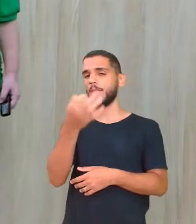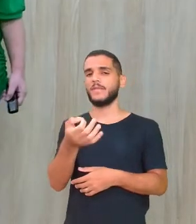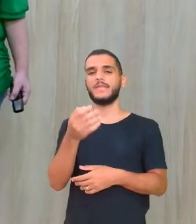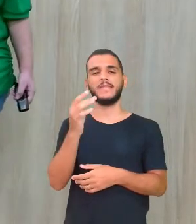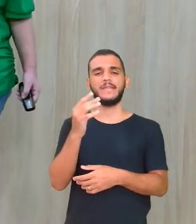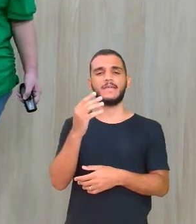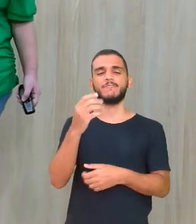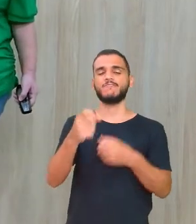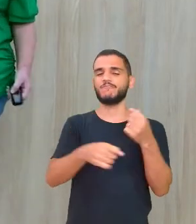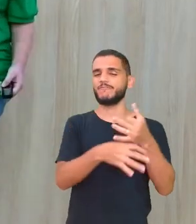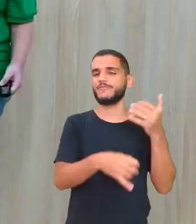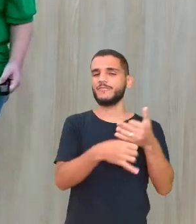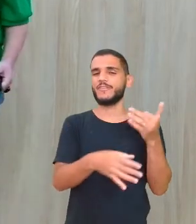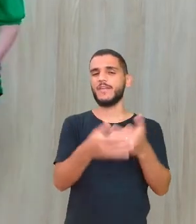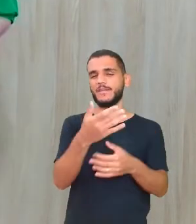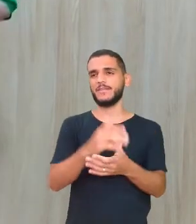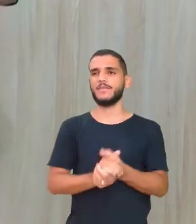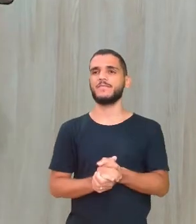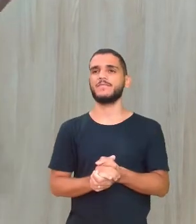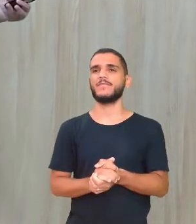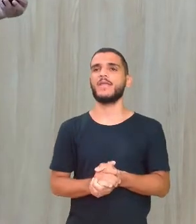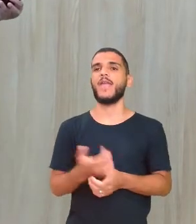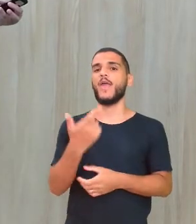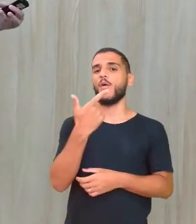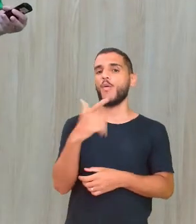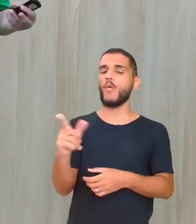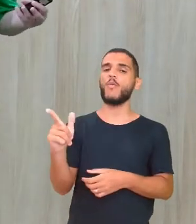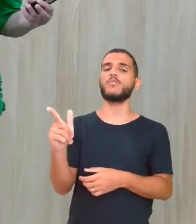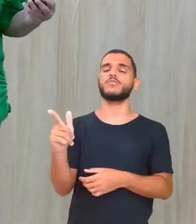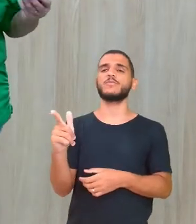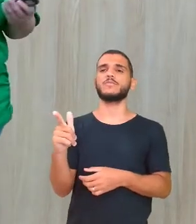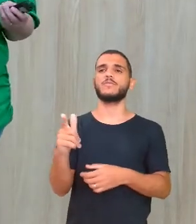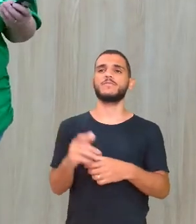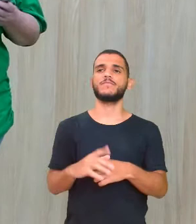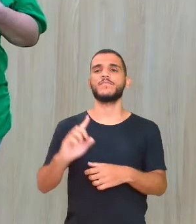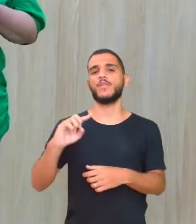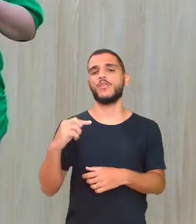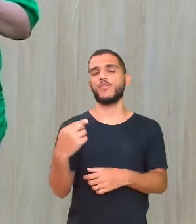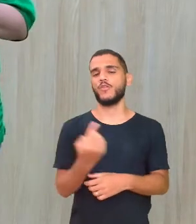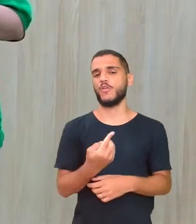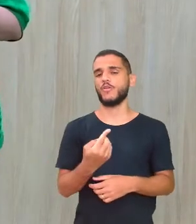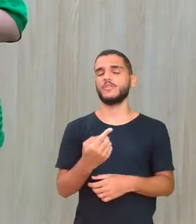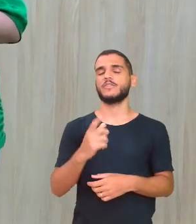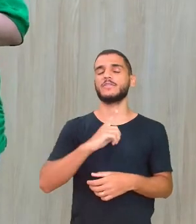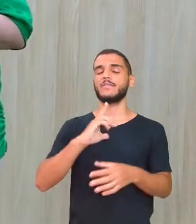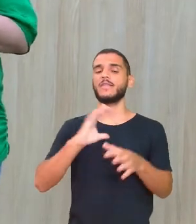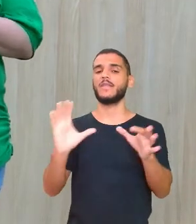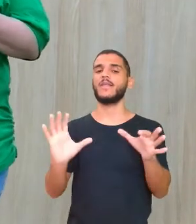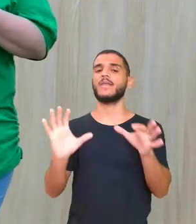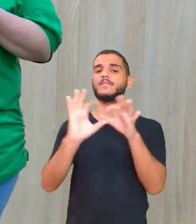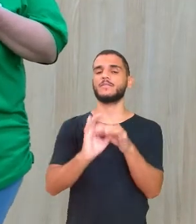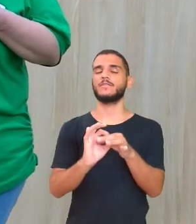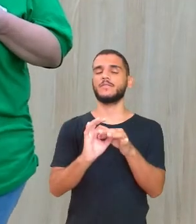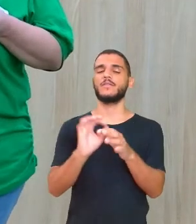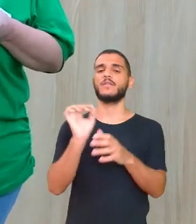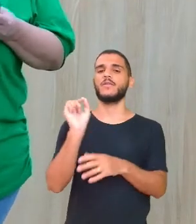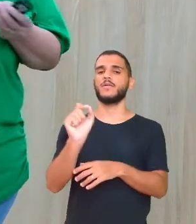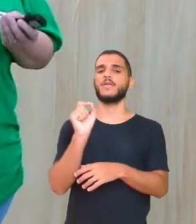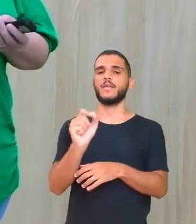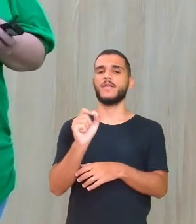Então, vamos ver. Esse daqui já é outra coisa. Aqui a gente vai associar